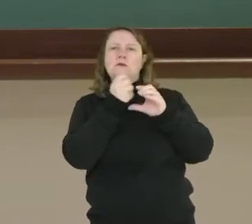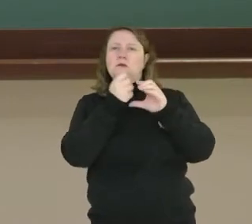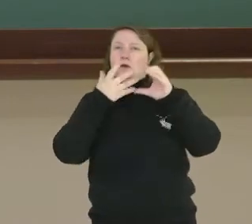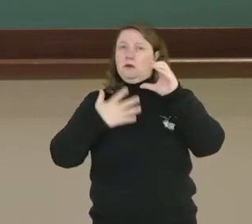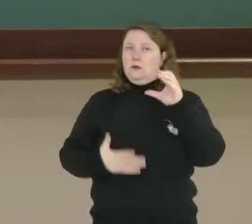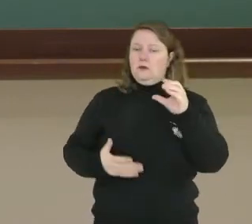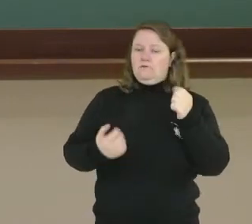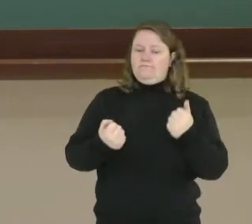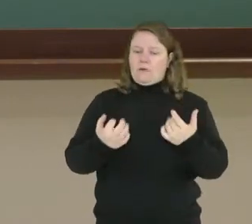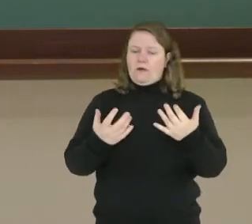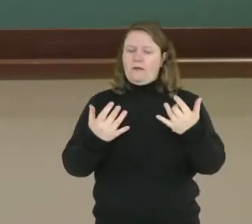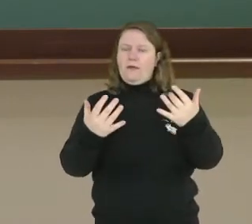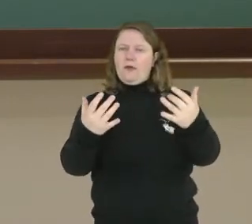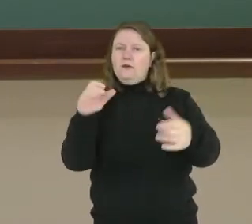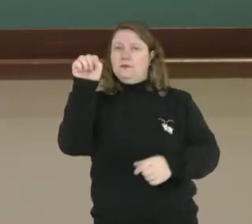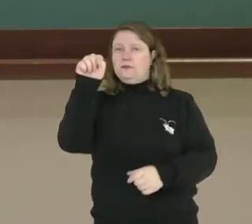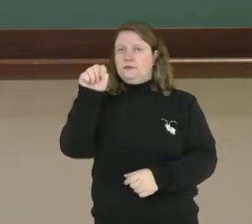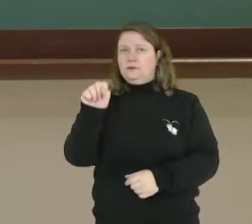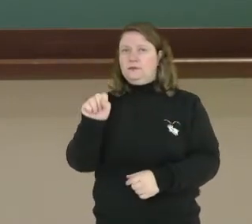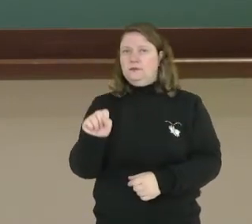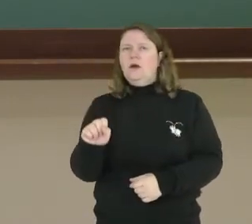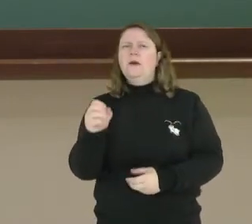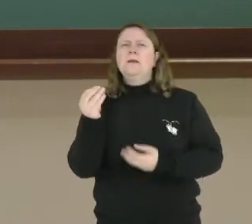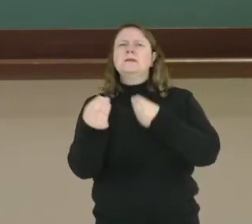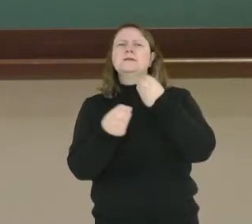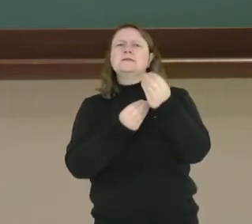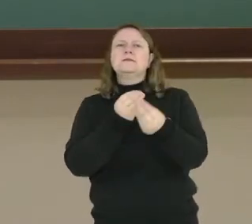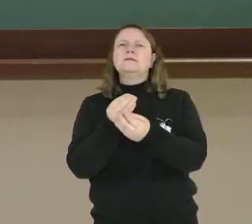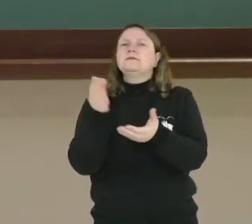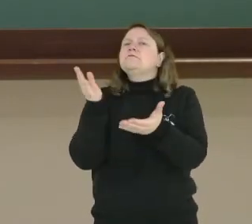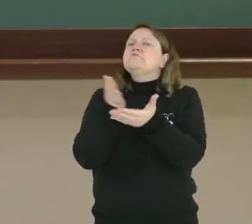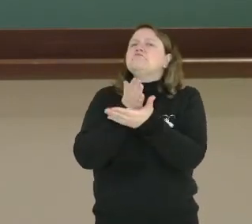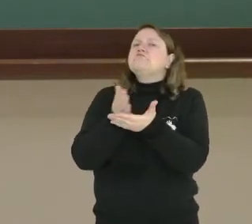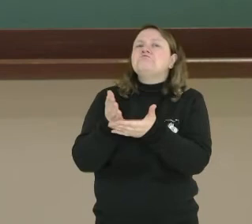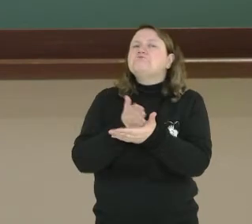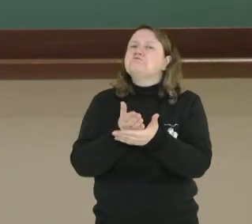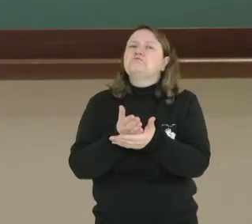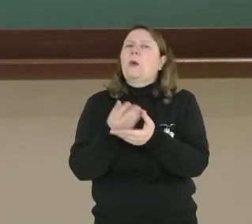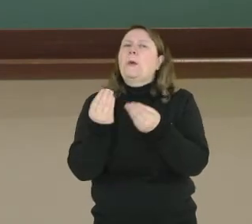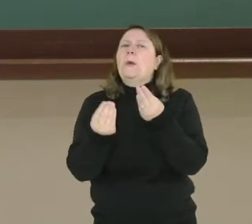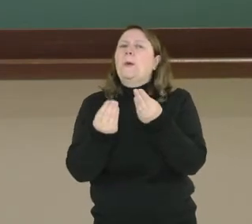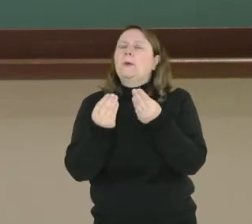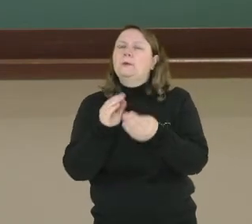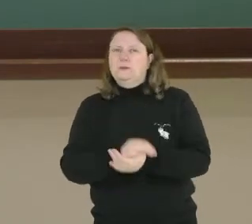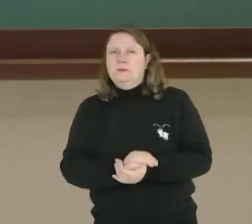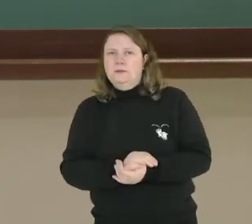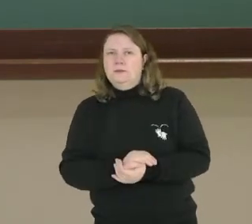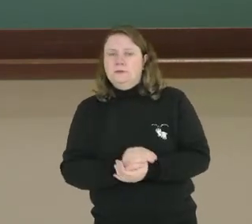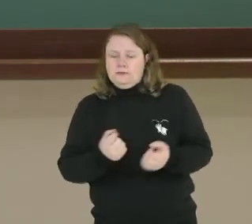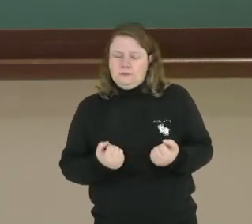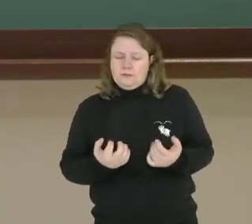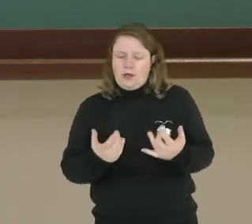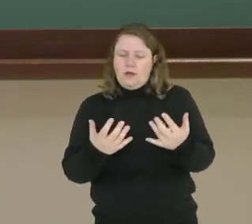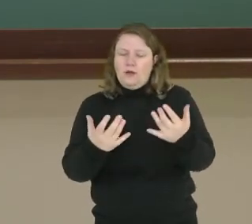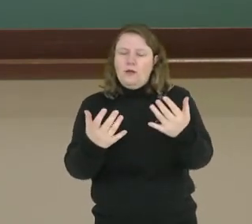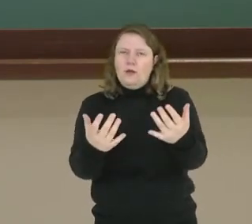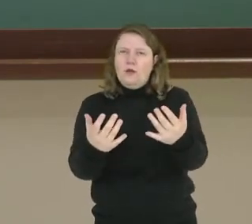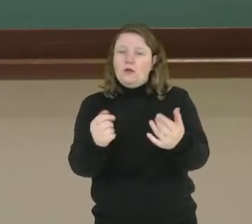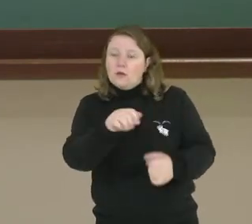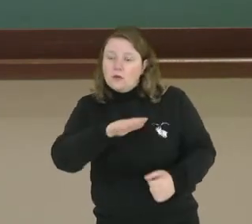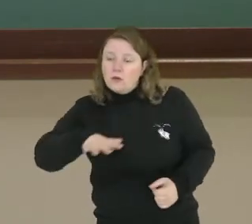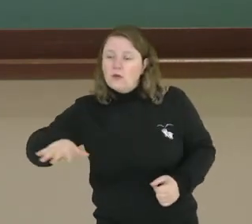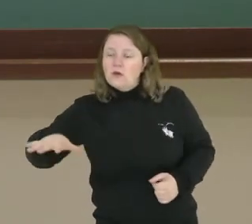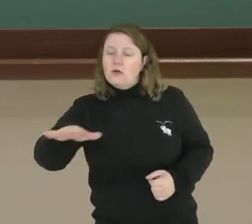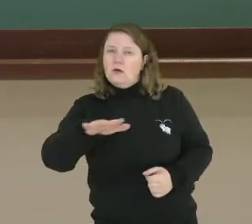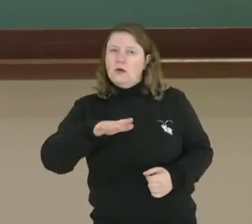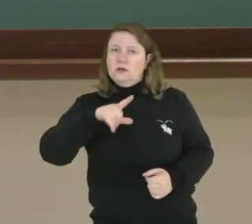da vegetação da região sul, como está dividida, né, a região sul em termos de vegetação, que áreas eu tenho